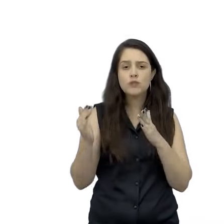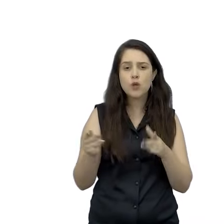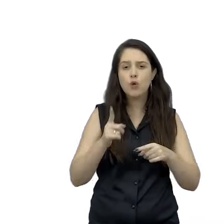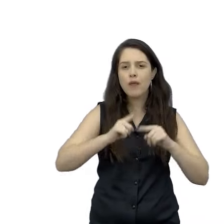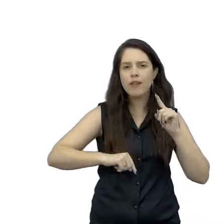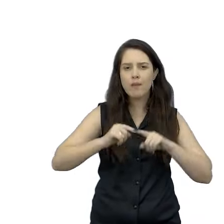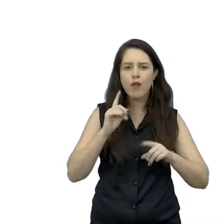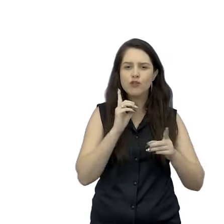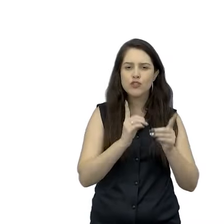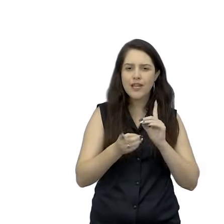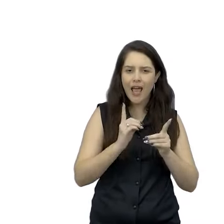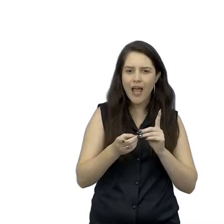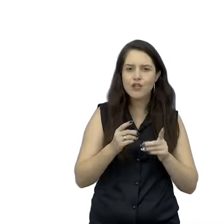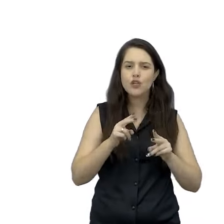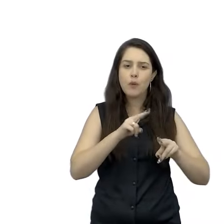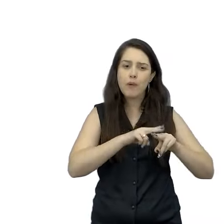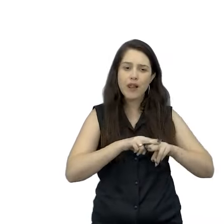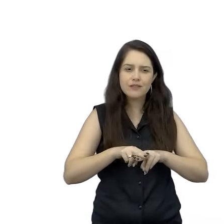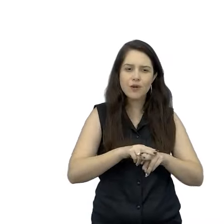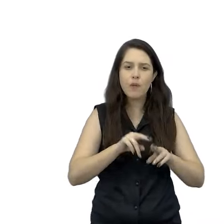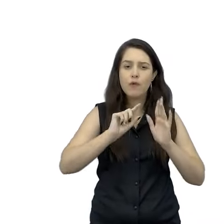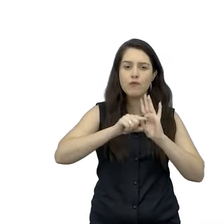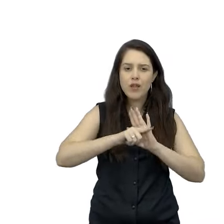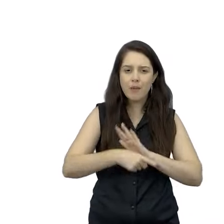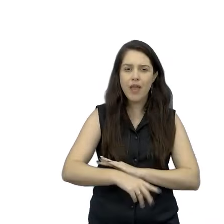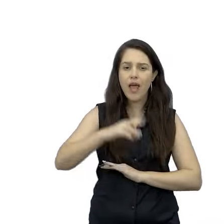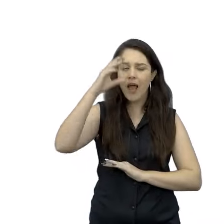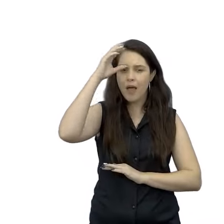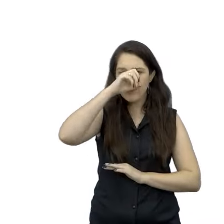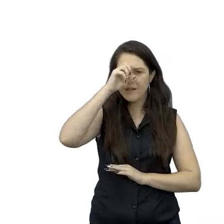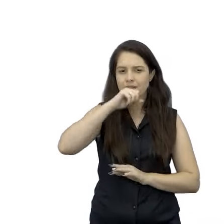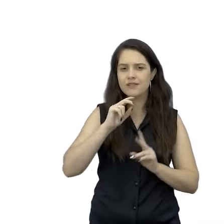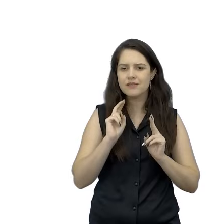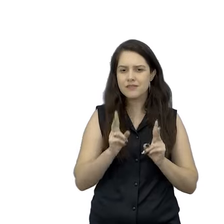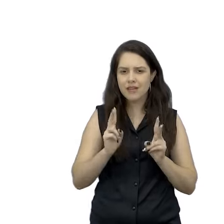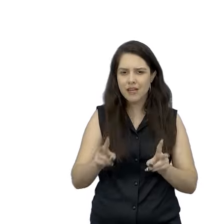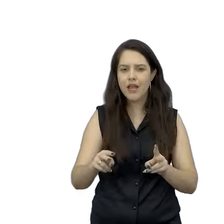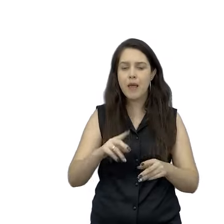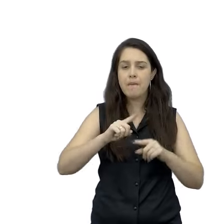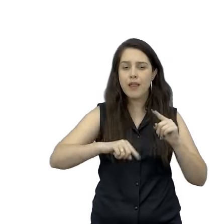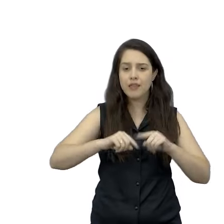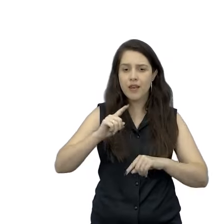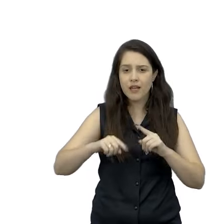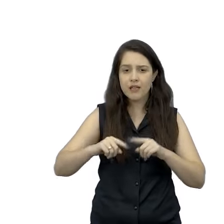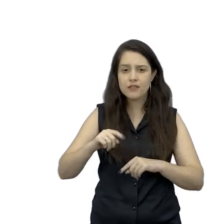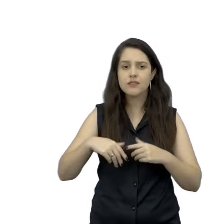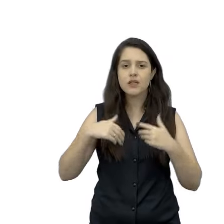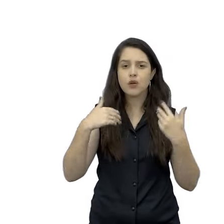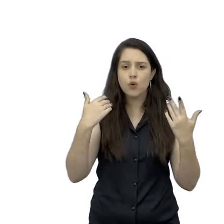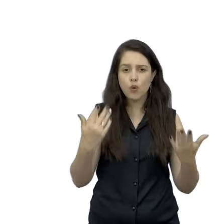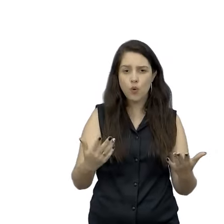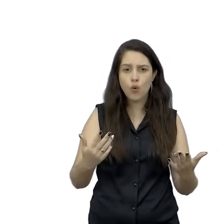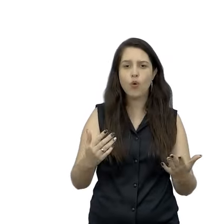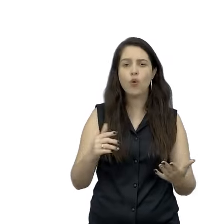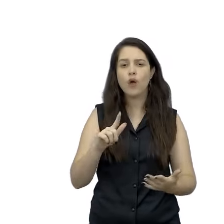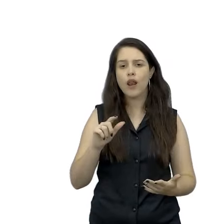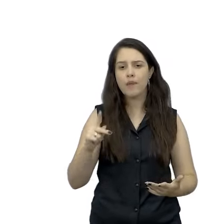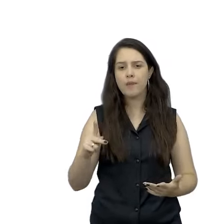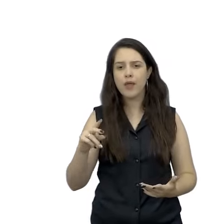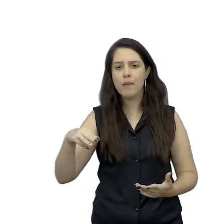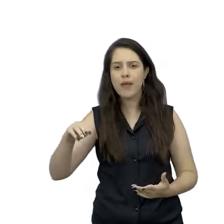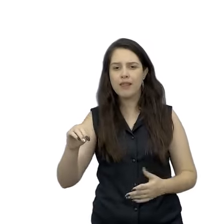material didático, de recuperação e aprofundamento, a seleção de trechos de materiais, tanto da língua portuguesa como da disciplina